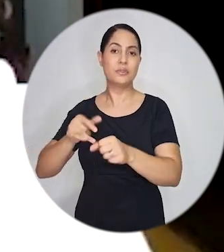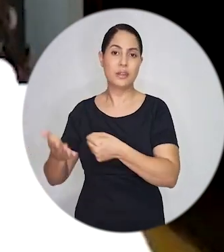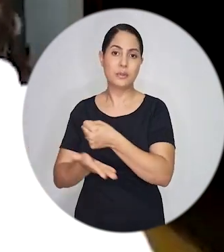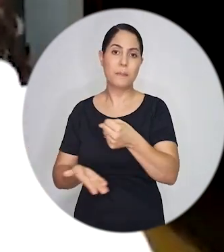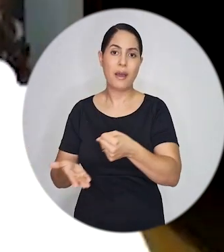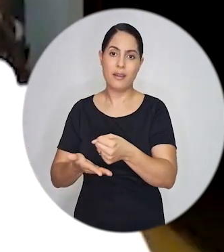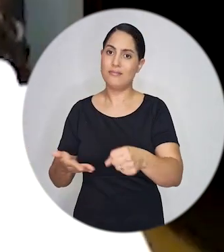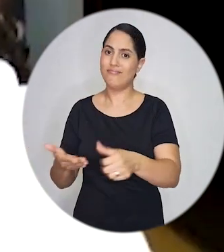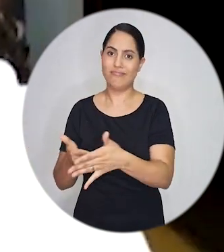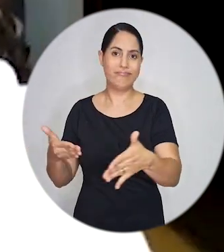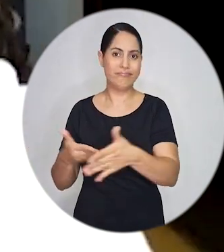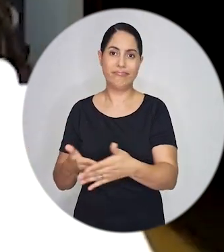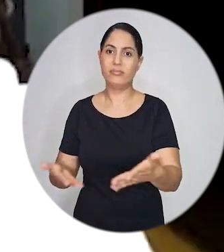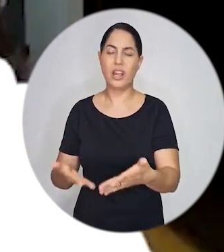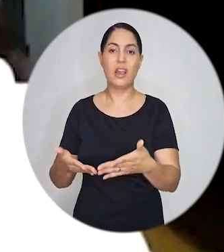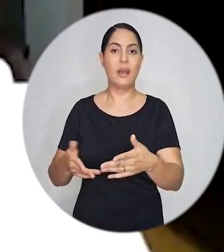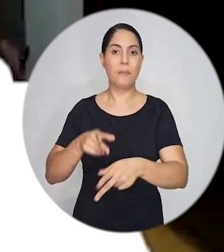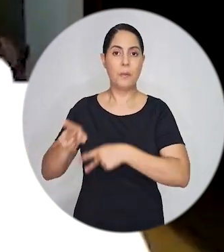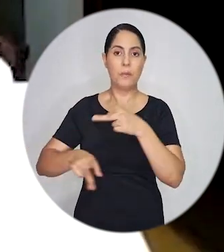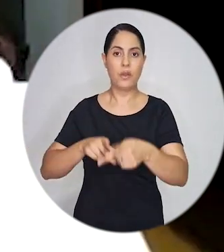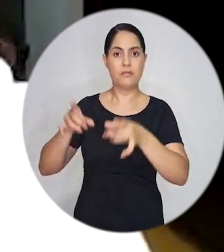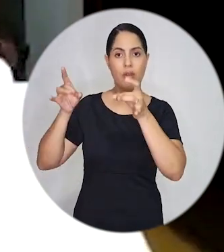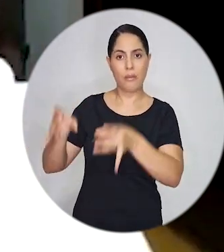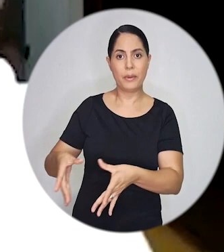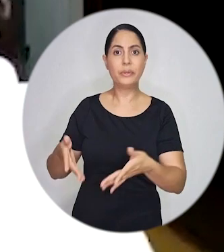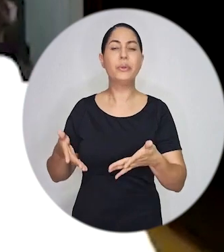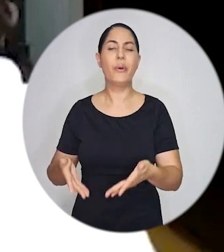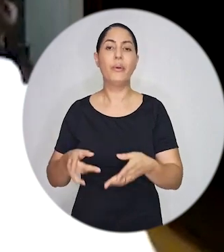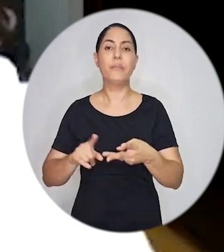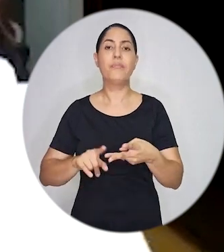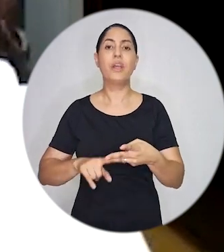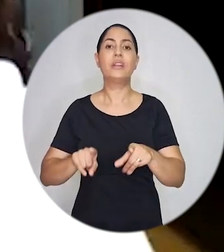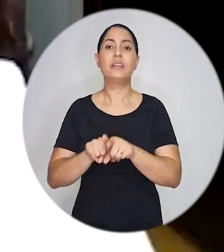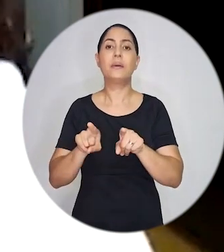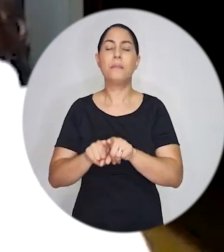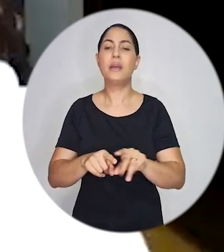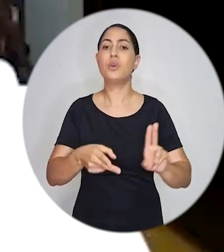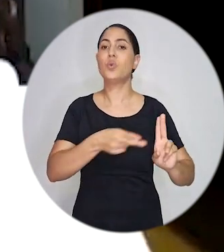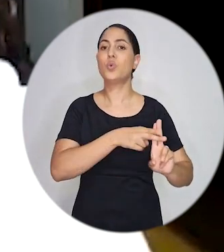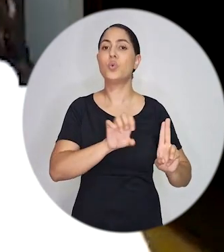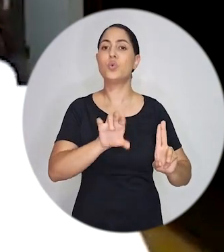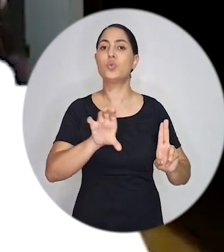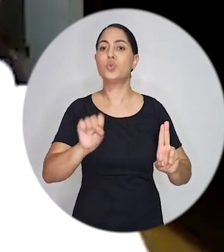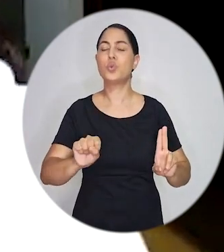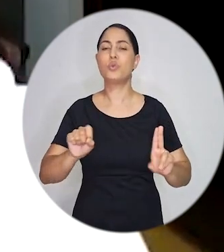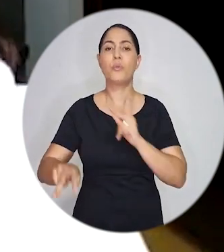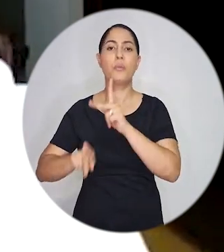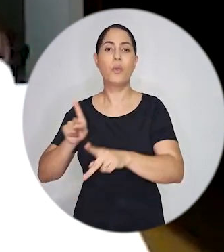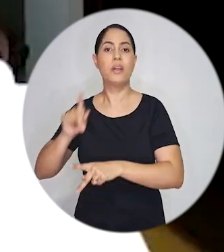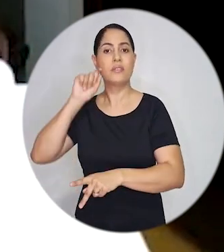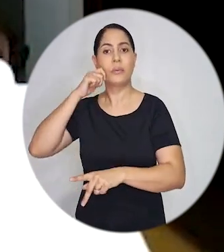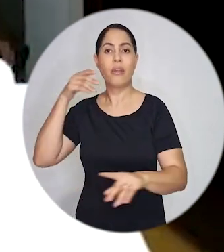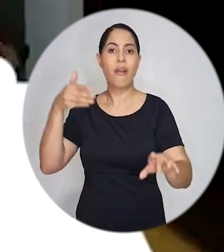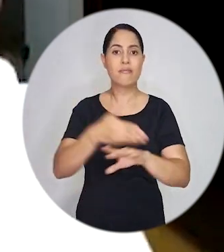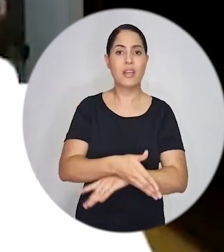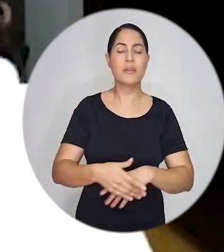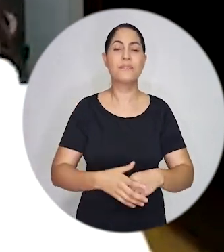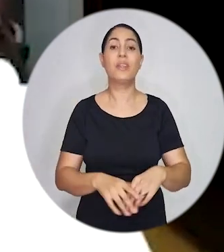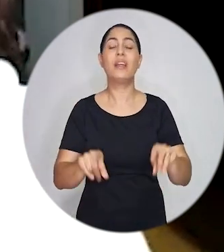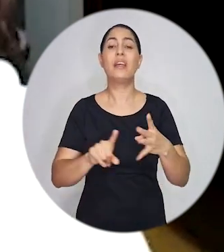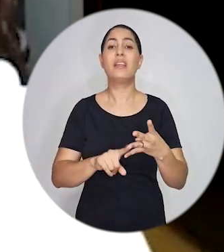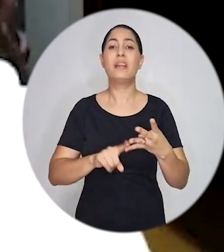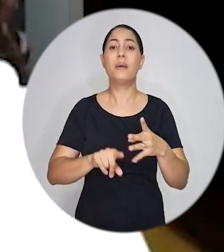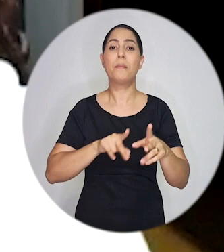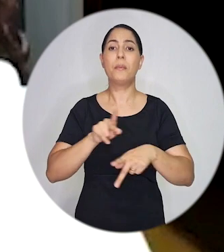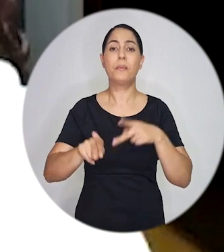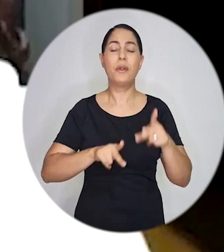menos tem acesso à educação básica, que mais evade da escola, é a que mais acessa o SUS, que é o Sistema Único de Saúde, são as